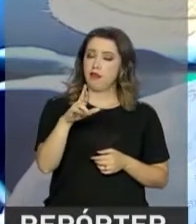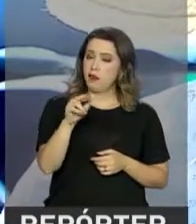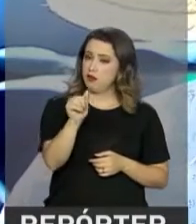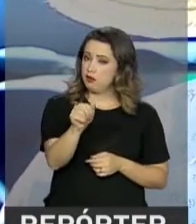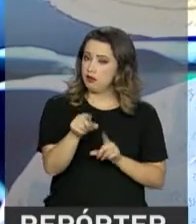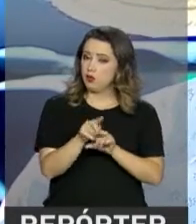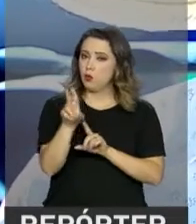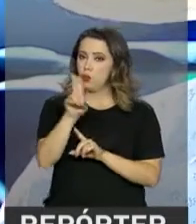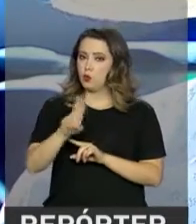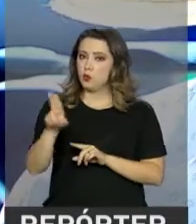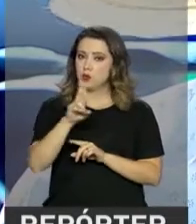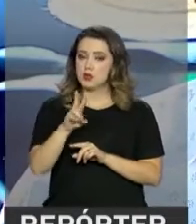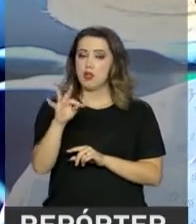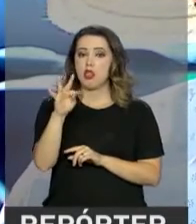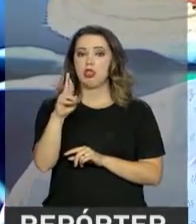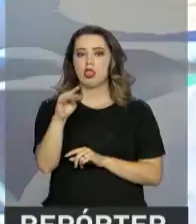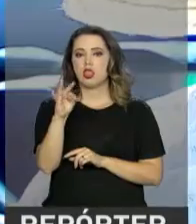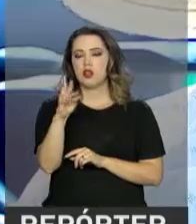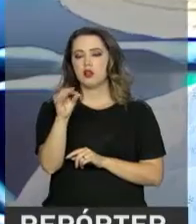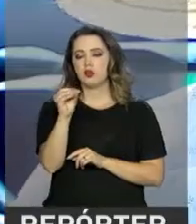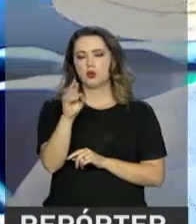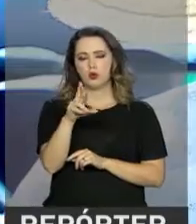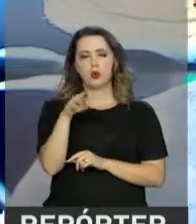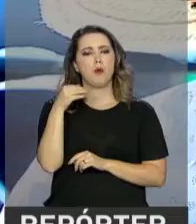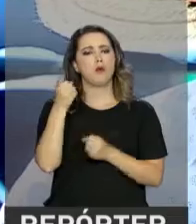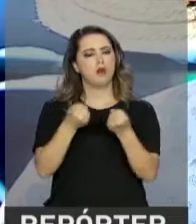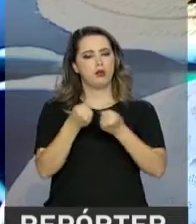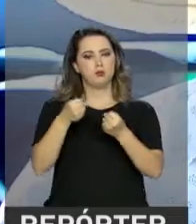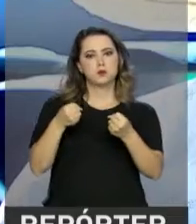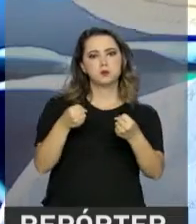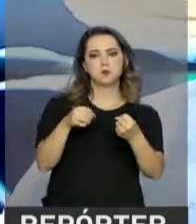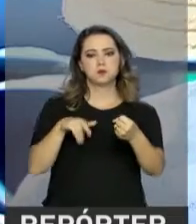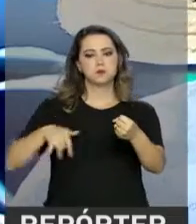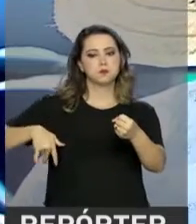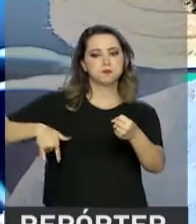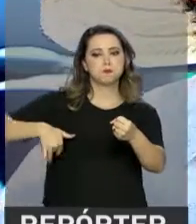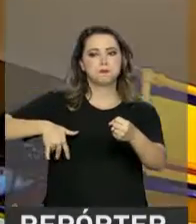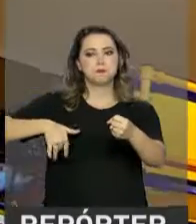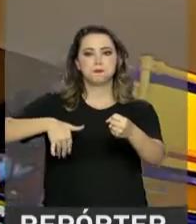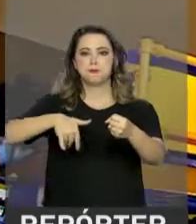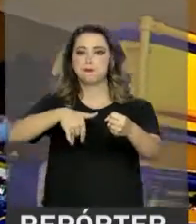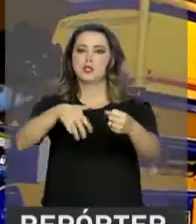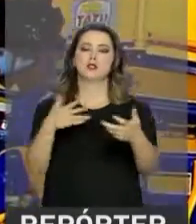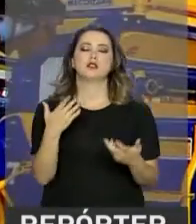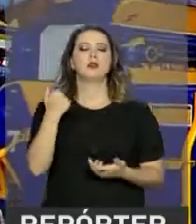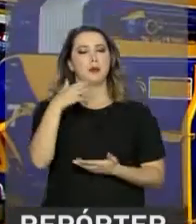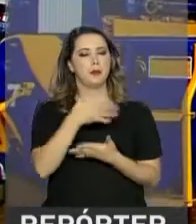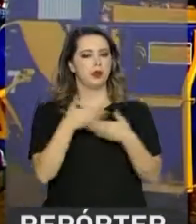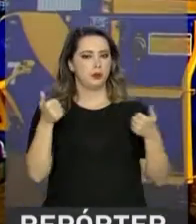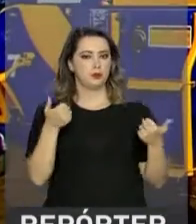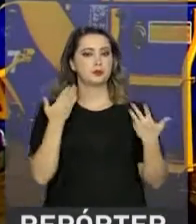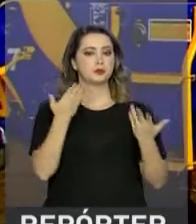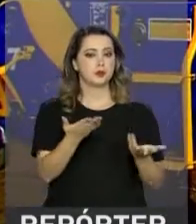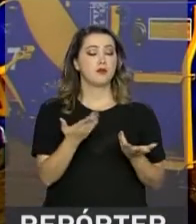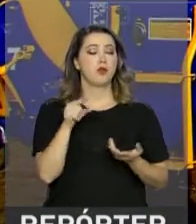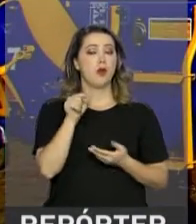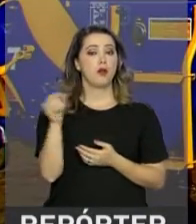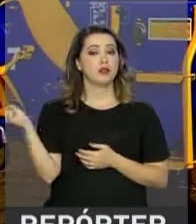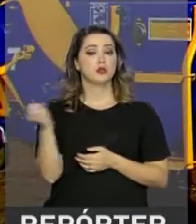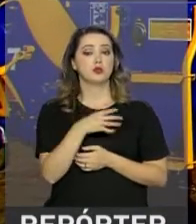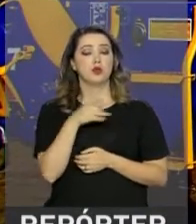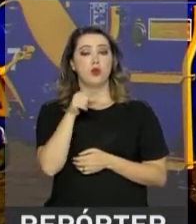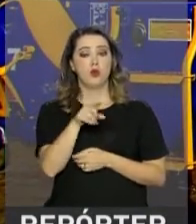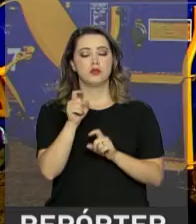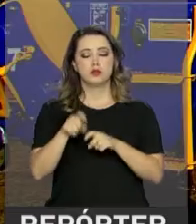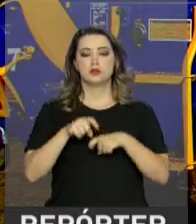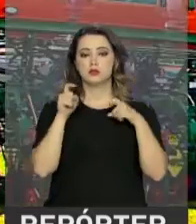fácil, é mais rápido. Volta para Minas sabendo que eu fiz um bom negócio. O que há de mais moderno para a agropecuária